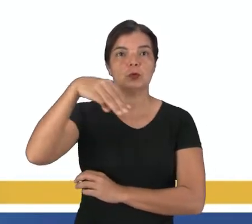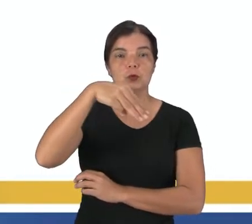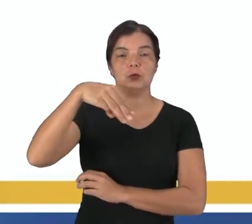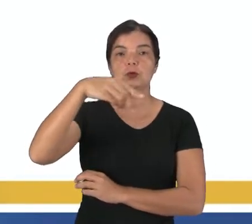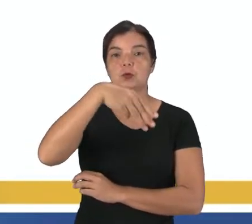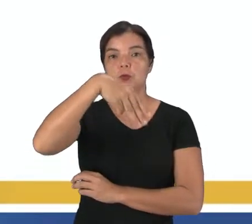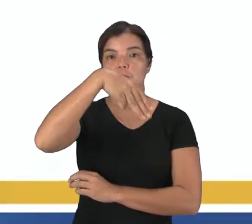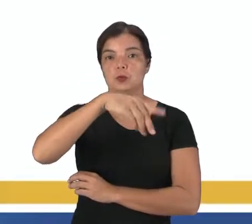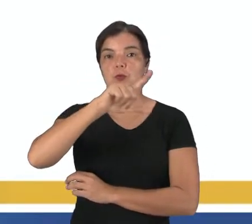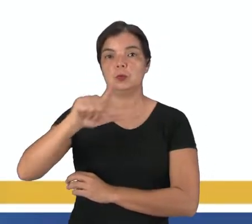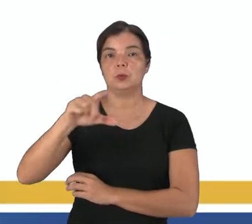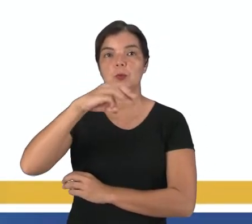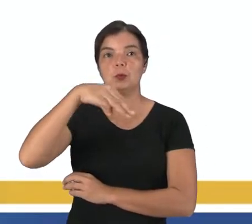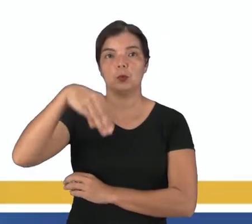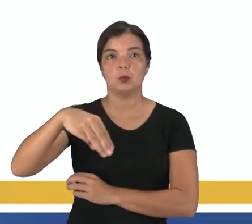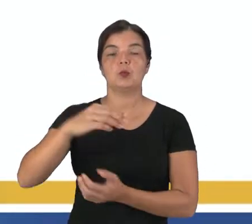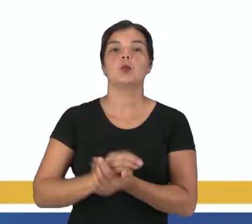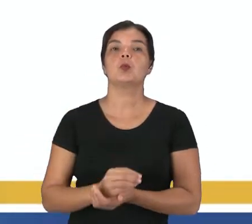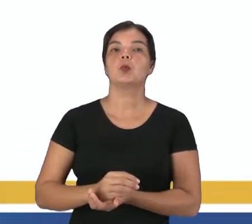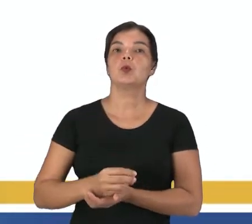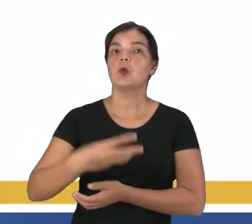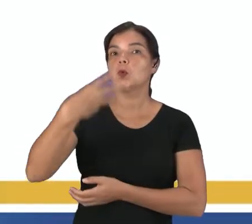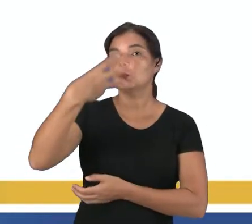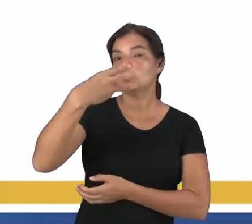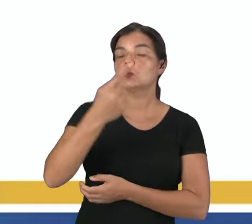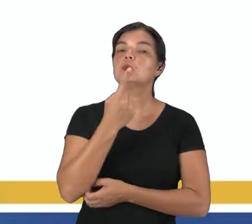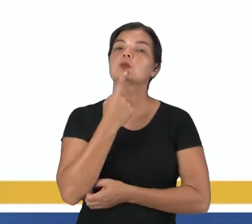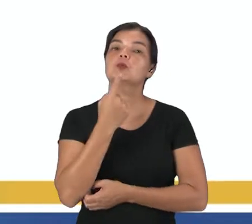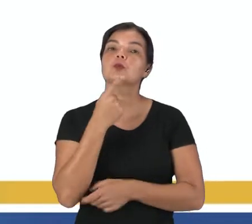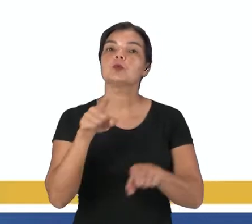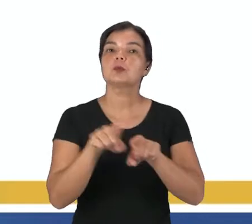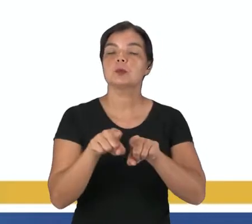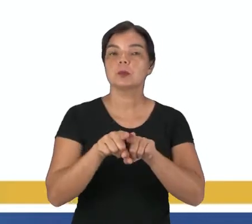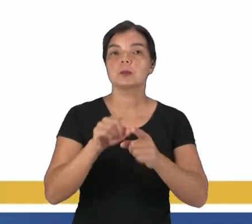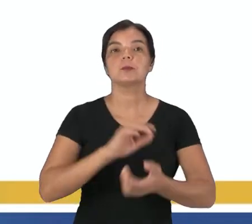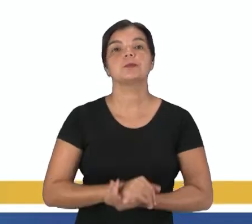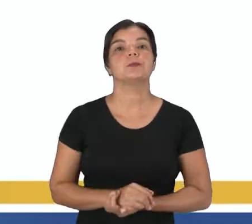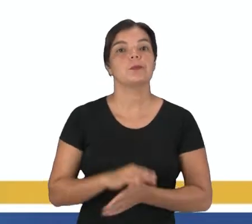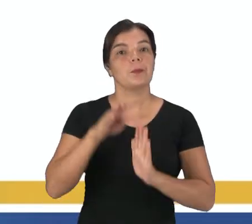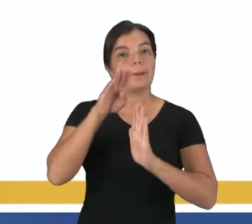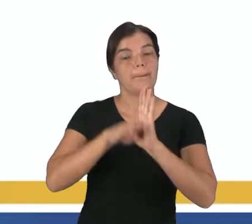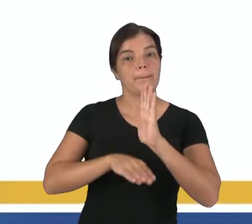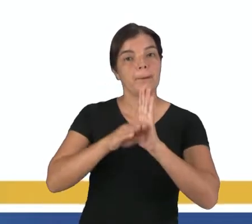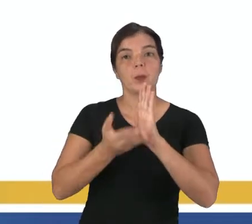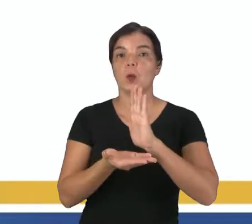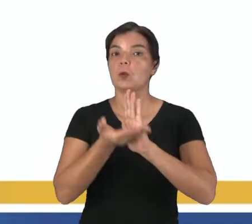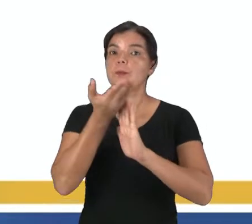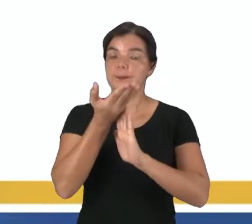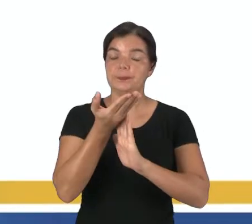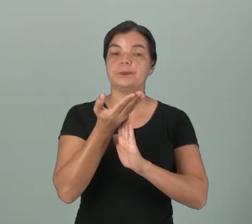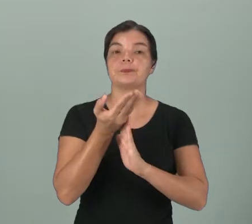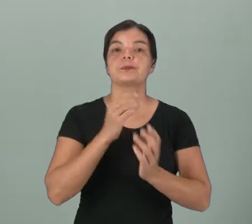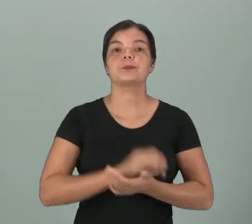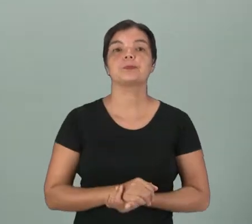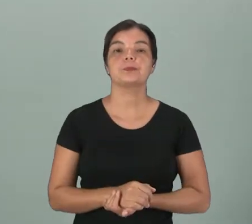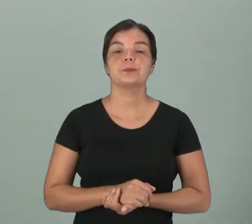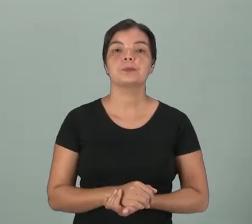milhões dessas células por milímetros cúbicos de sangue. Abaixo disso ou acima disso,